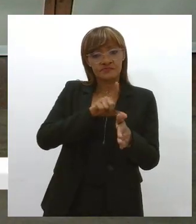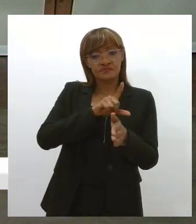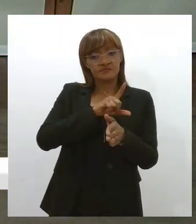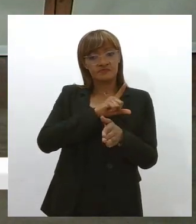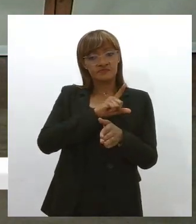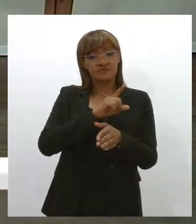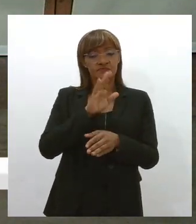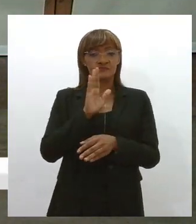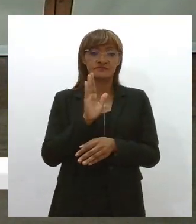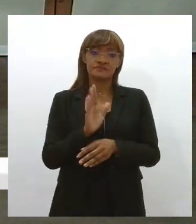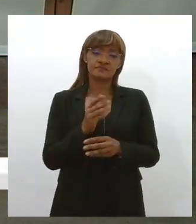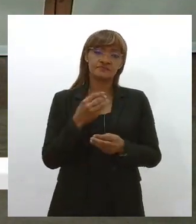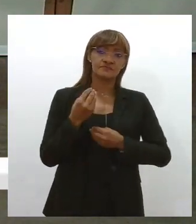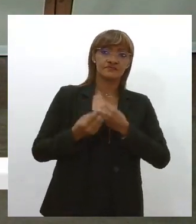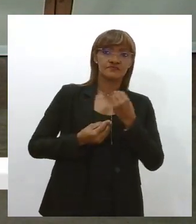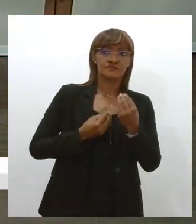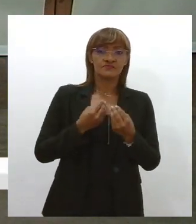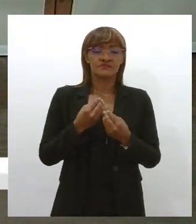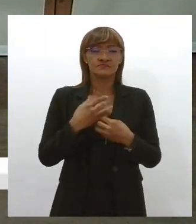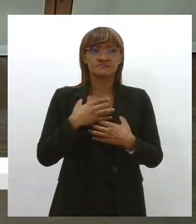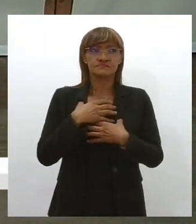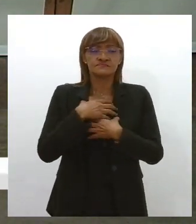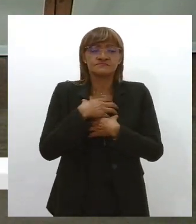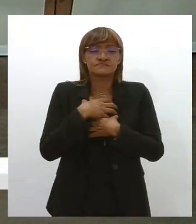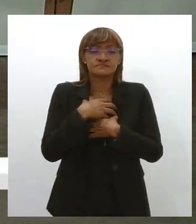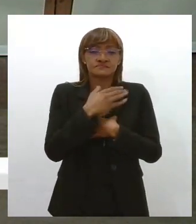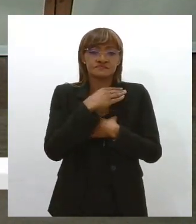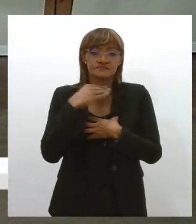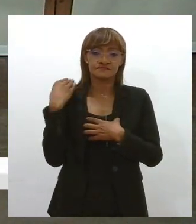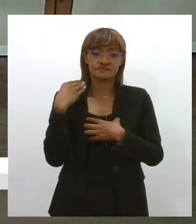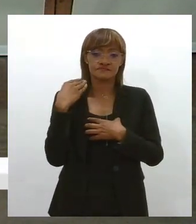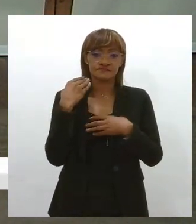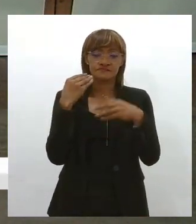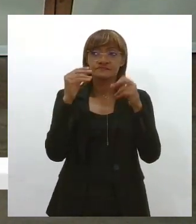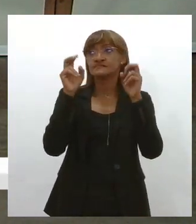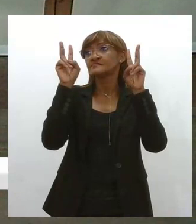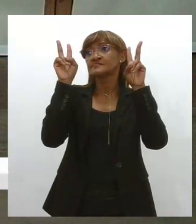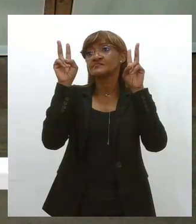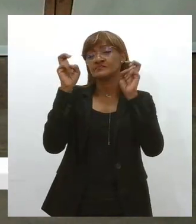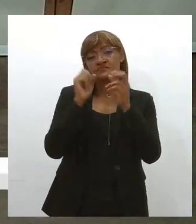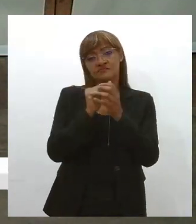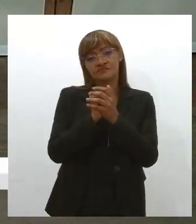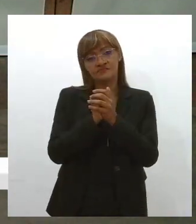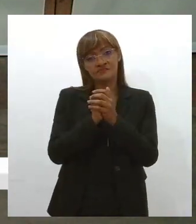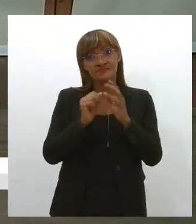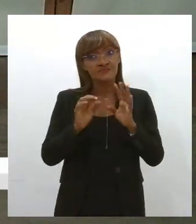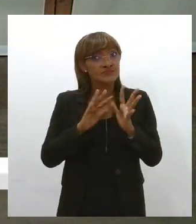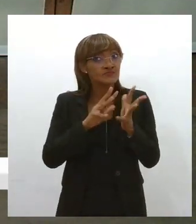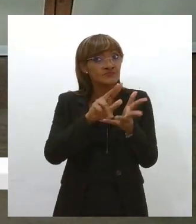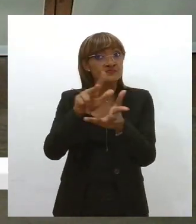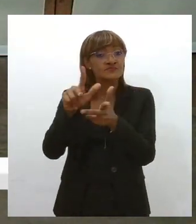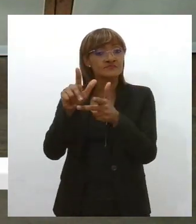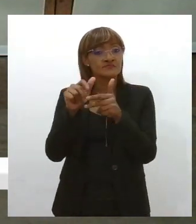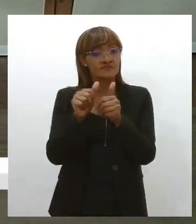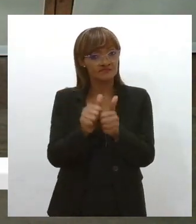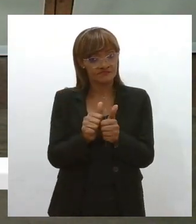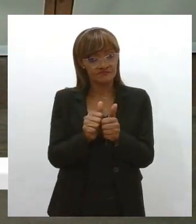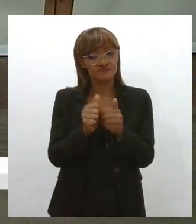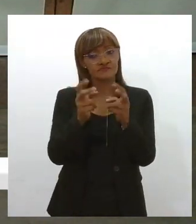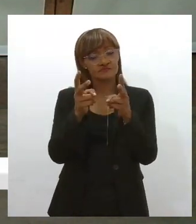com a iminência da morte, né, foi um tema para praticamente toda a população mundial, né? Por conta